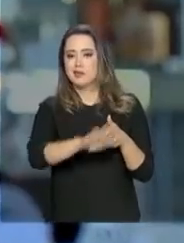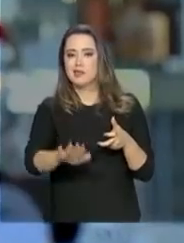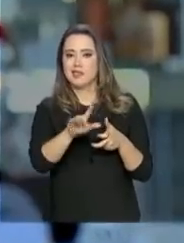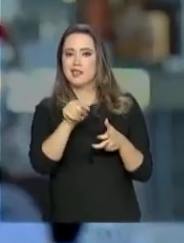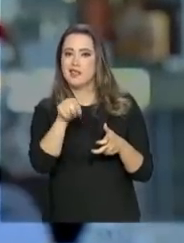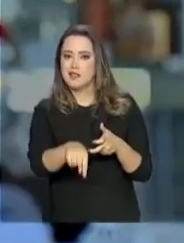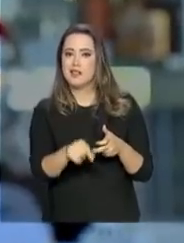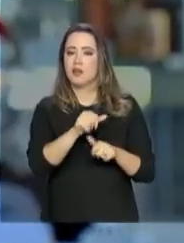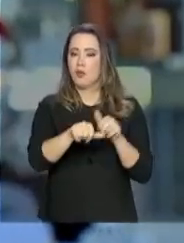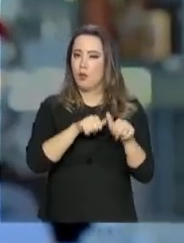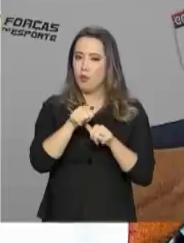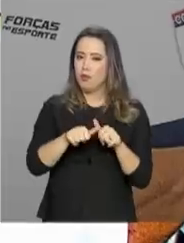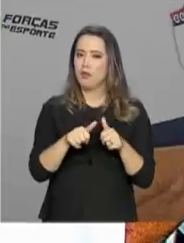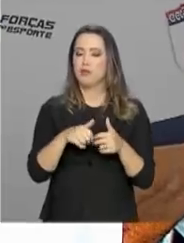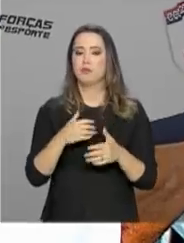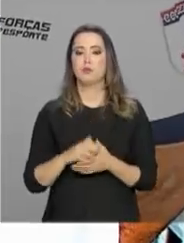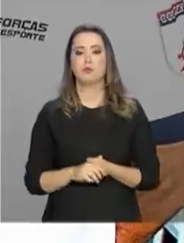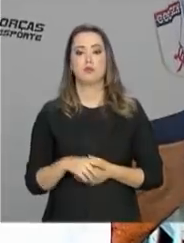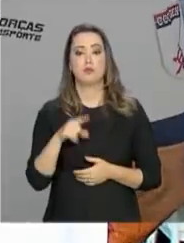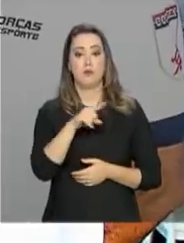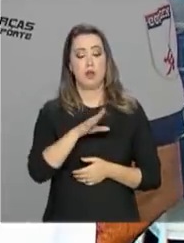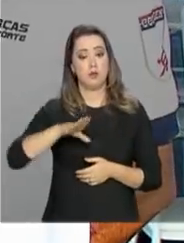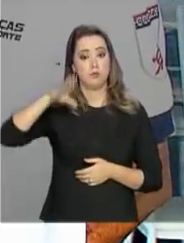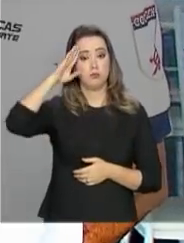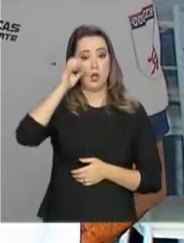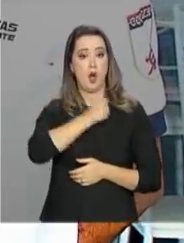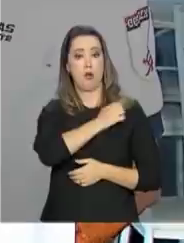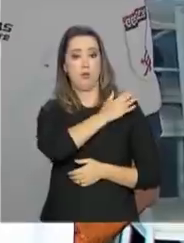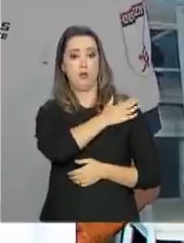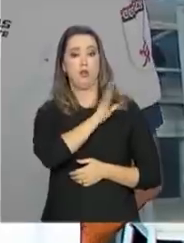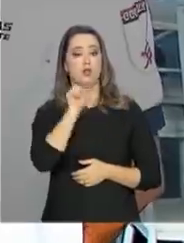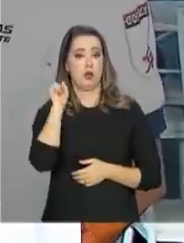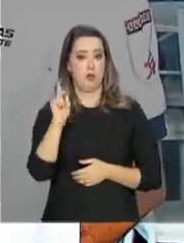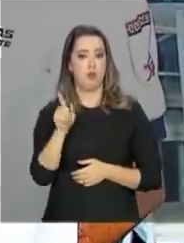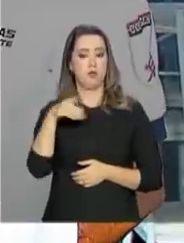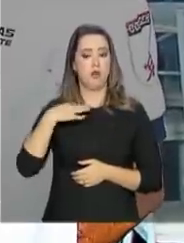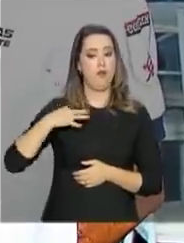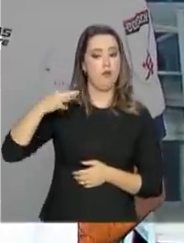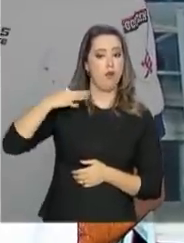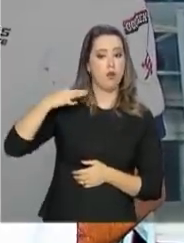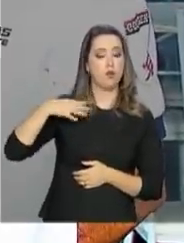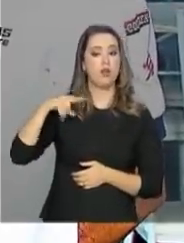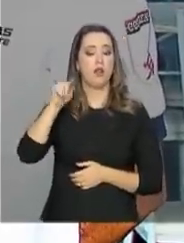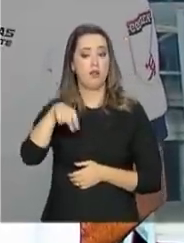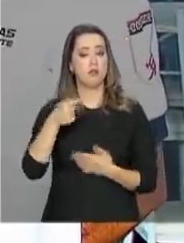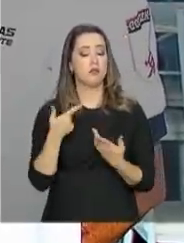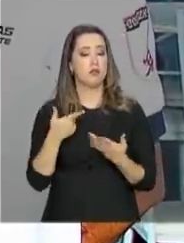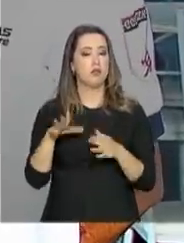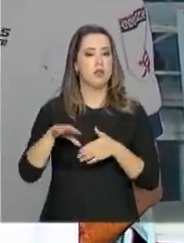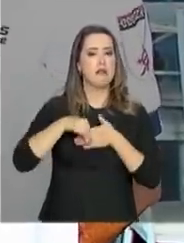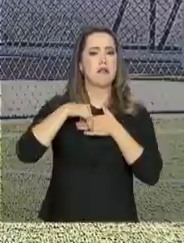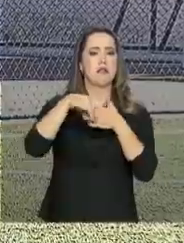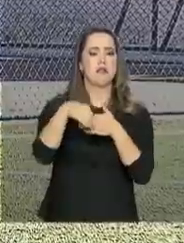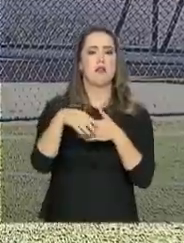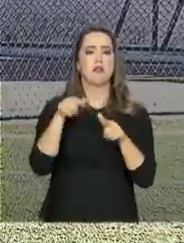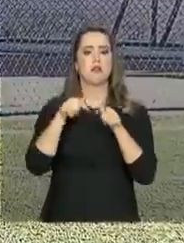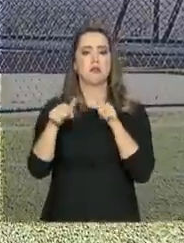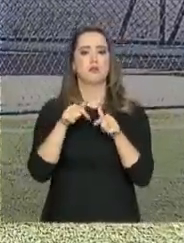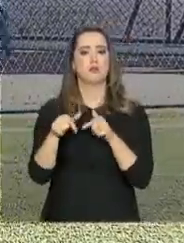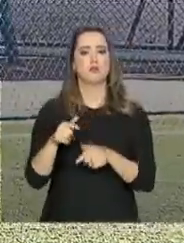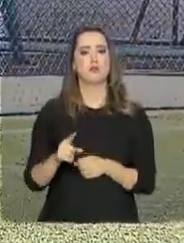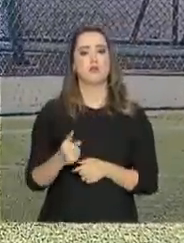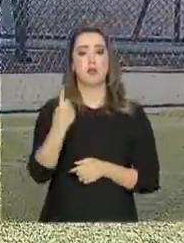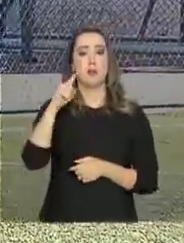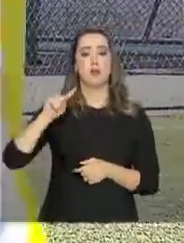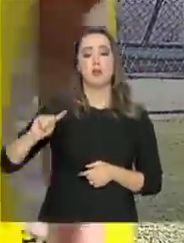alunos que não estão faço esse capitão aposentado é voluntário no projeto e coordena a atividade de cerca de